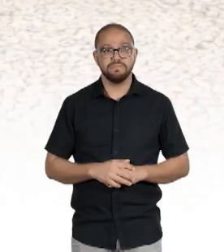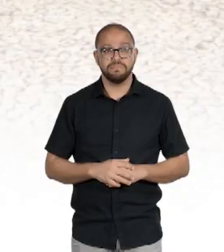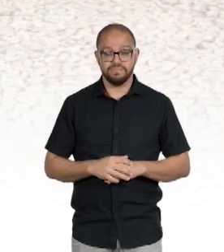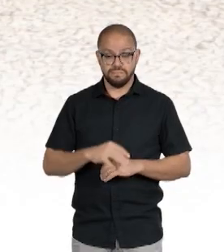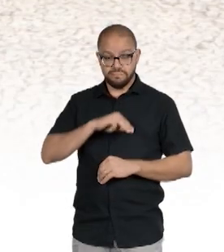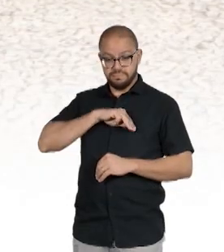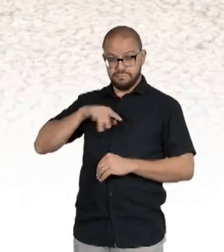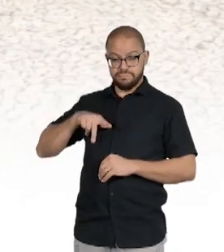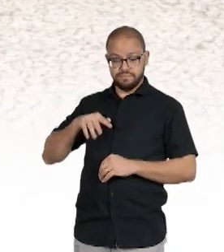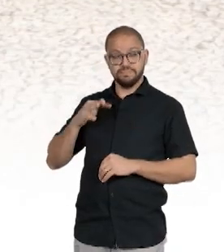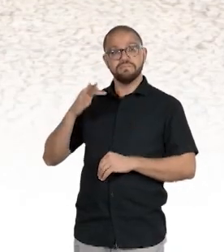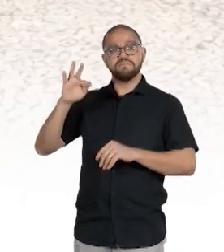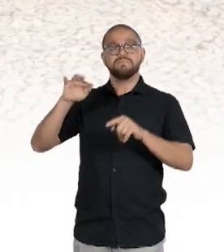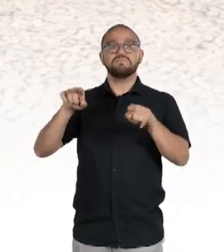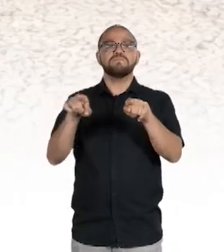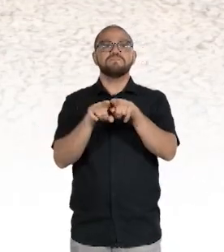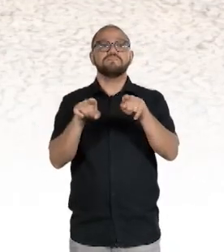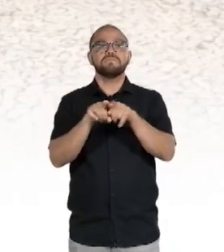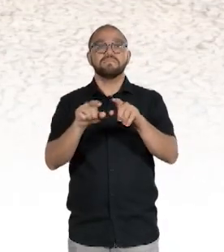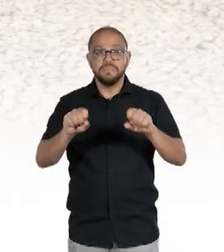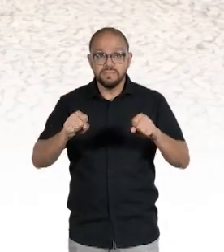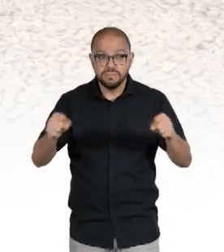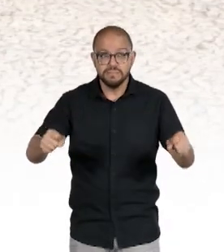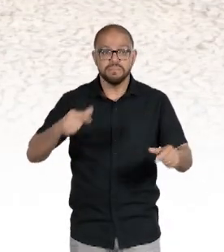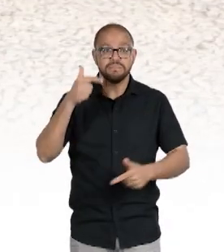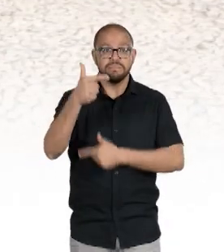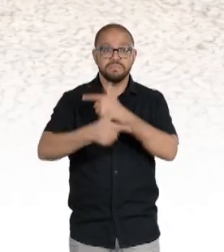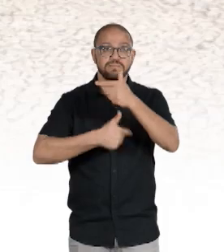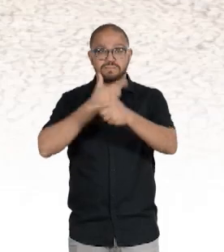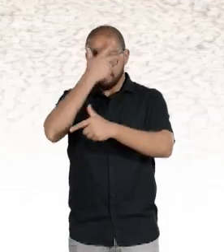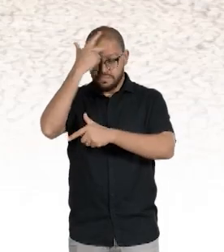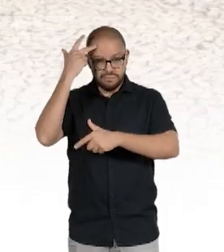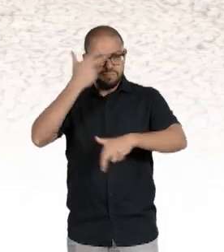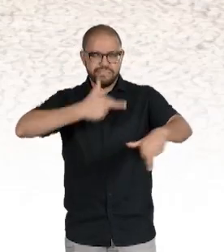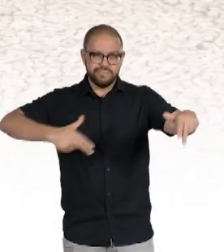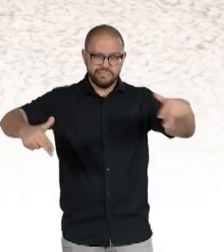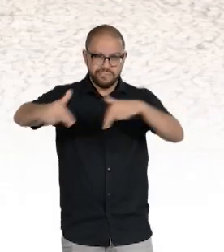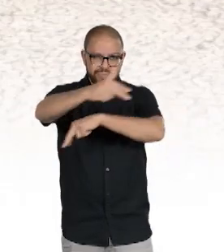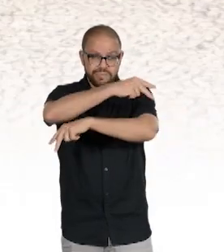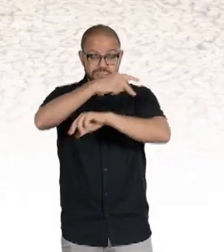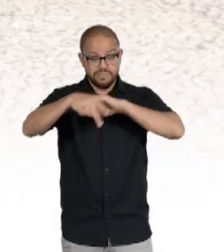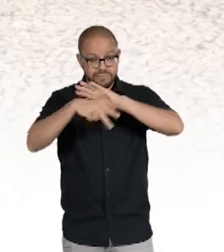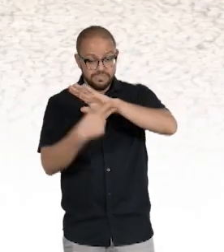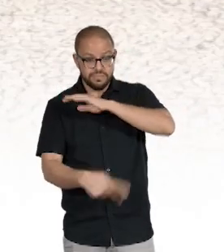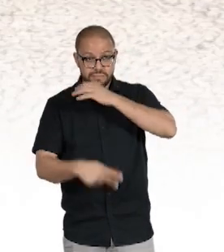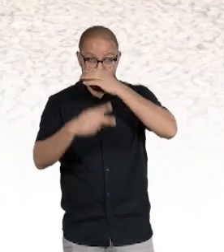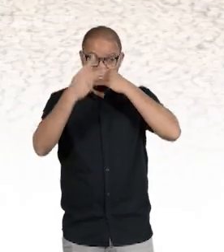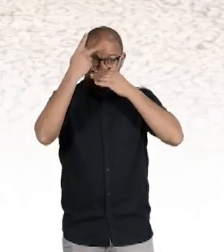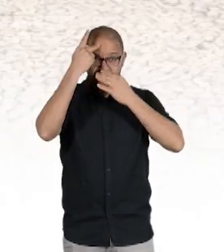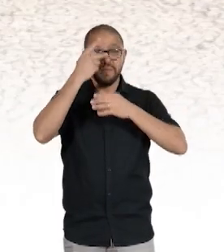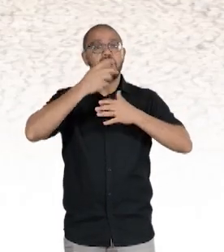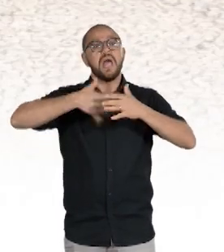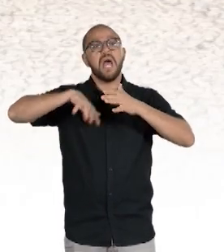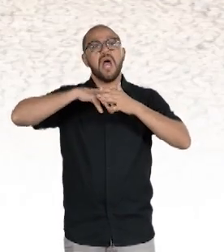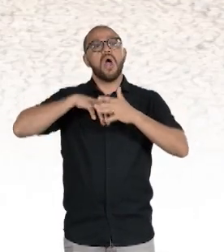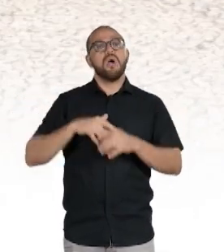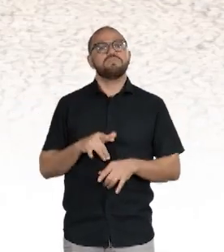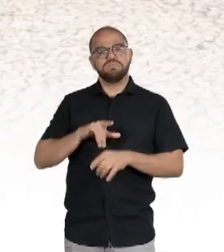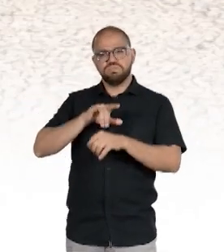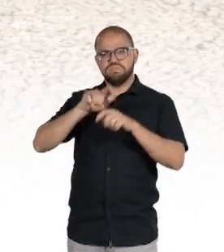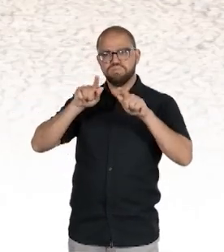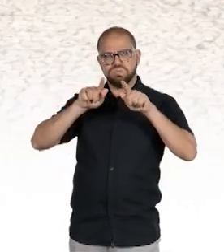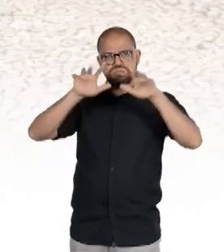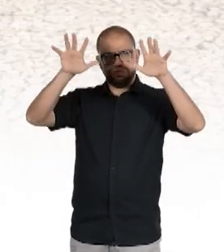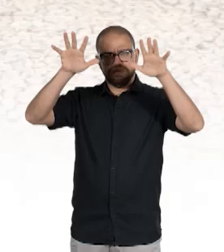O MPF também atuou para atender às necessidades da população paulista. Os moradores da região do aeroporto de